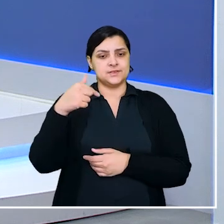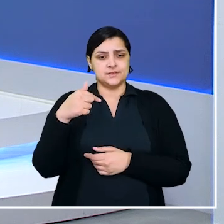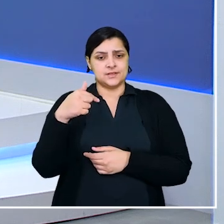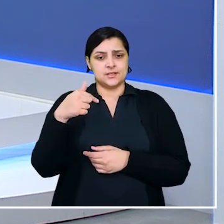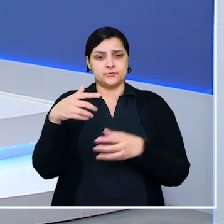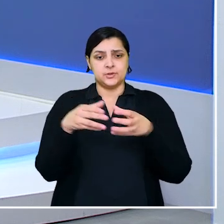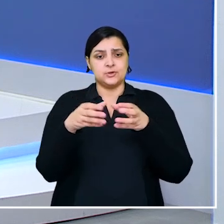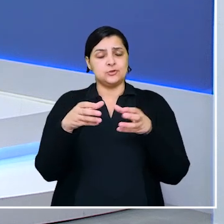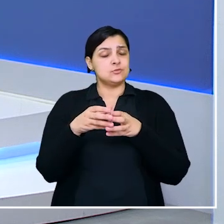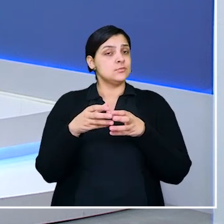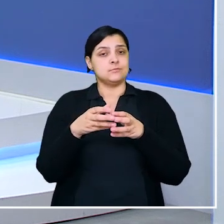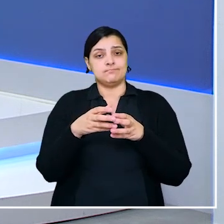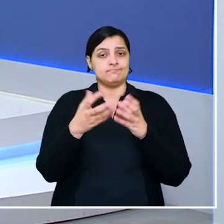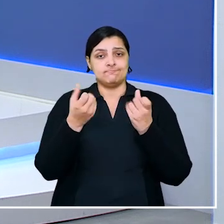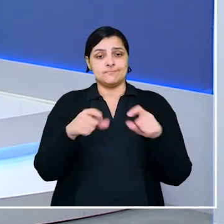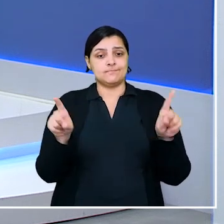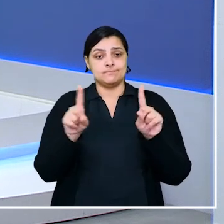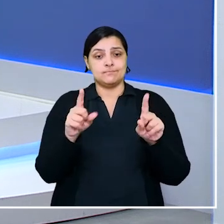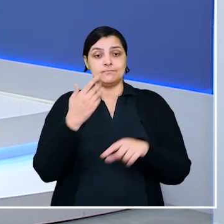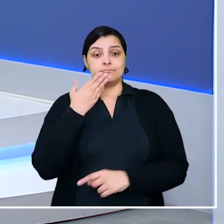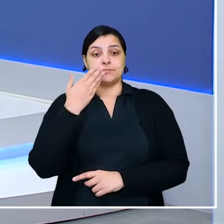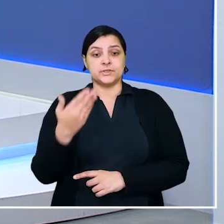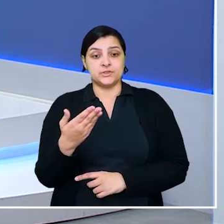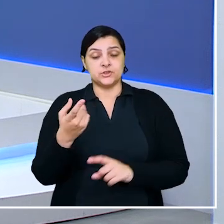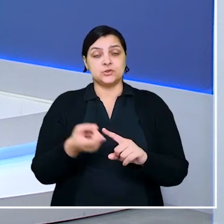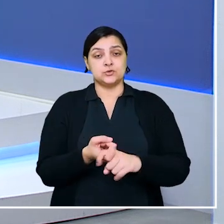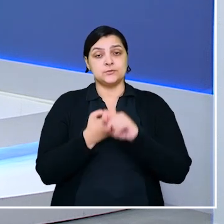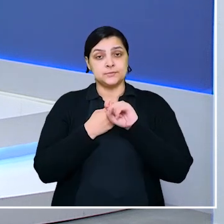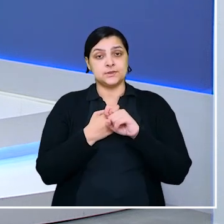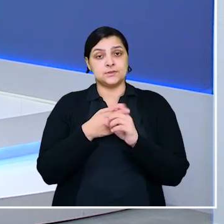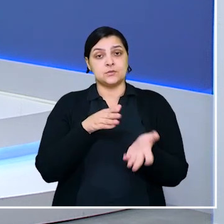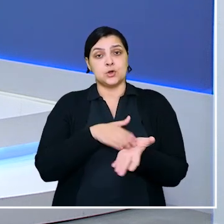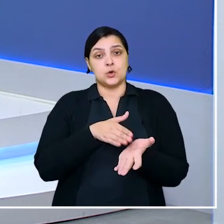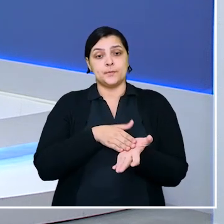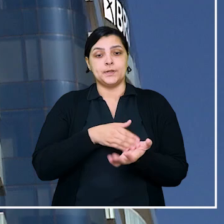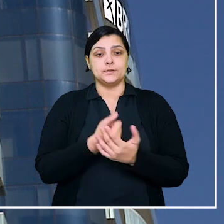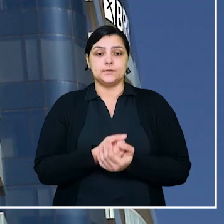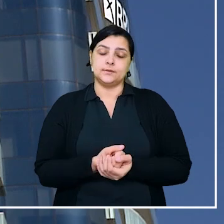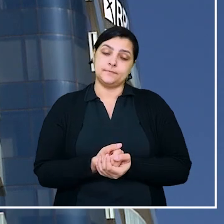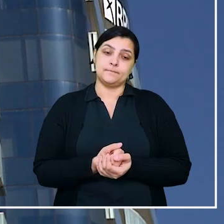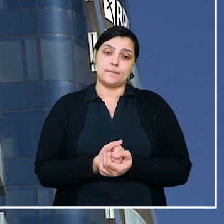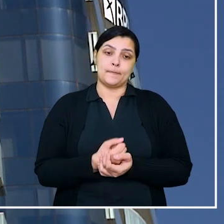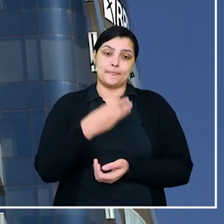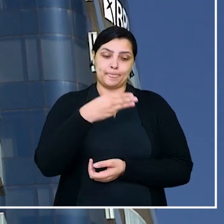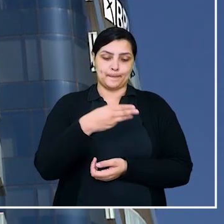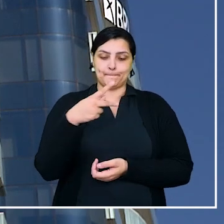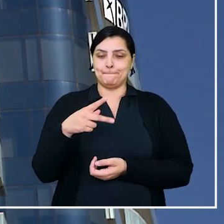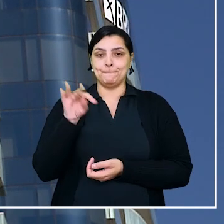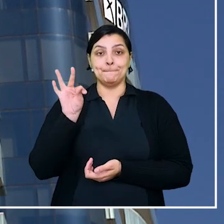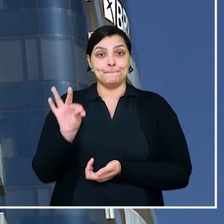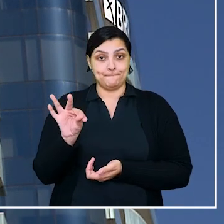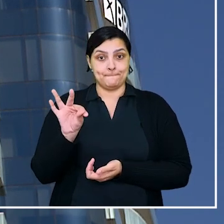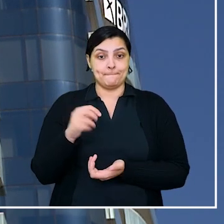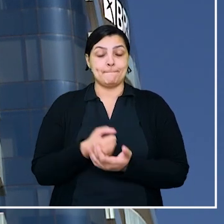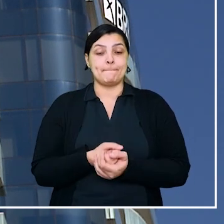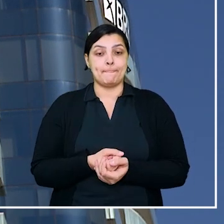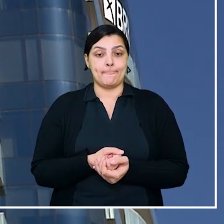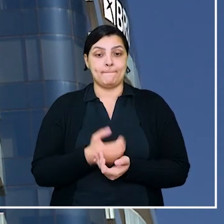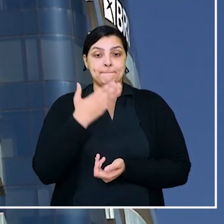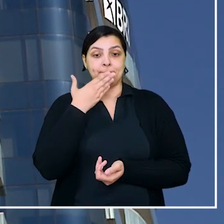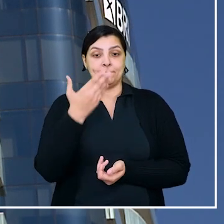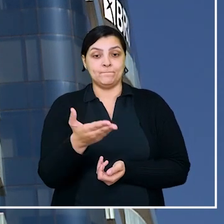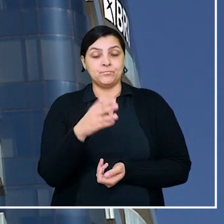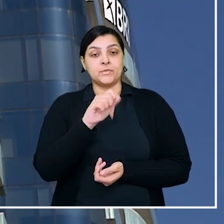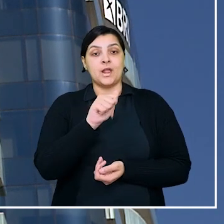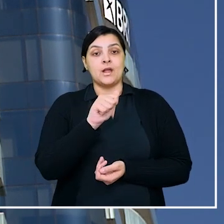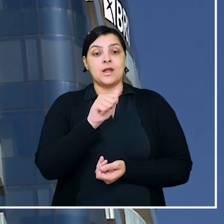rejeitou o recurso do Ministério Público do Trabalho, que pedia a suspensão da cobrança. O O Ministério Público do Trabalho ingressou